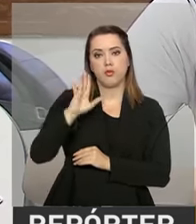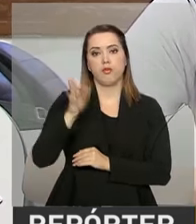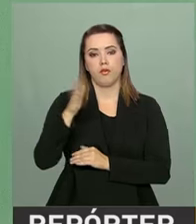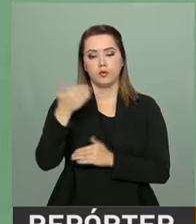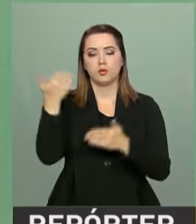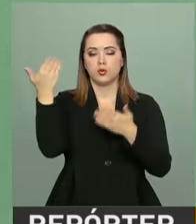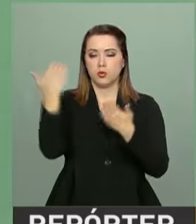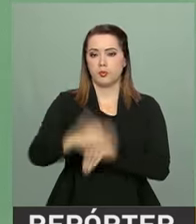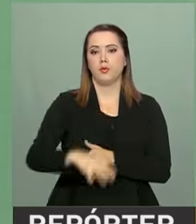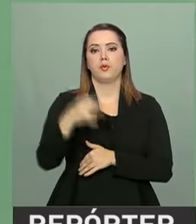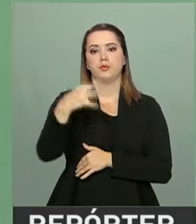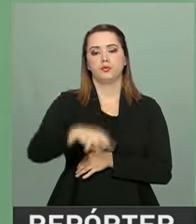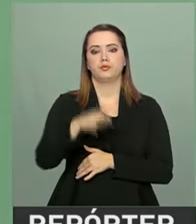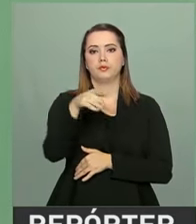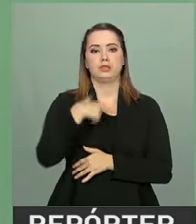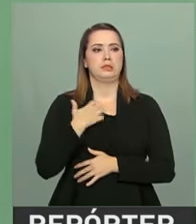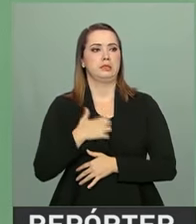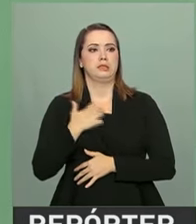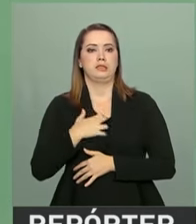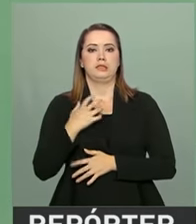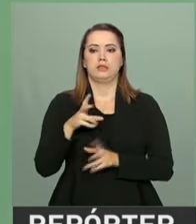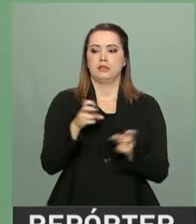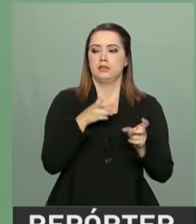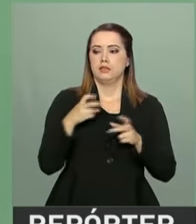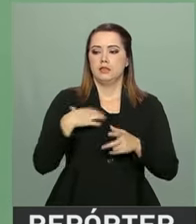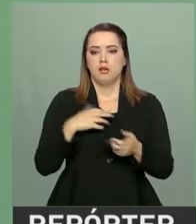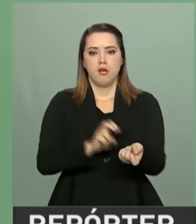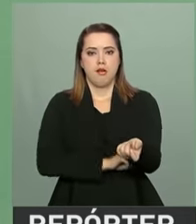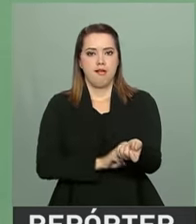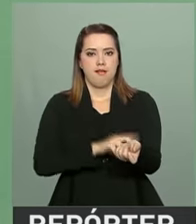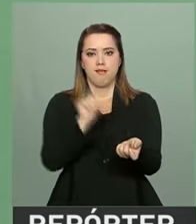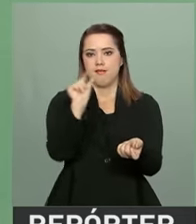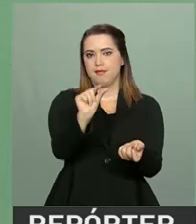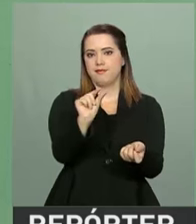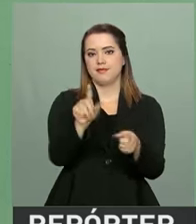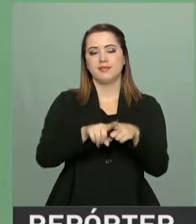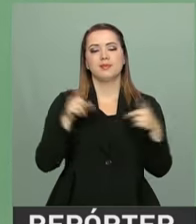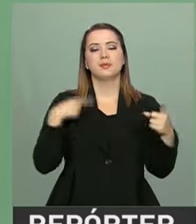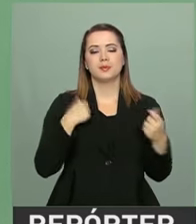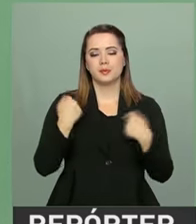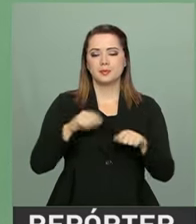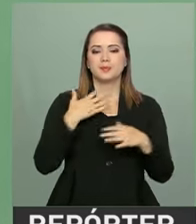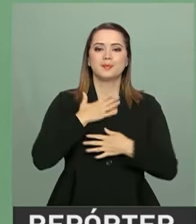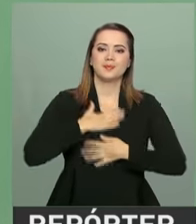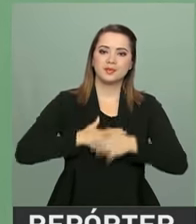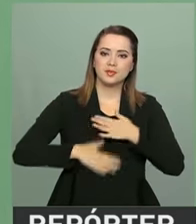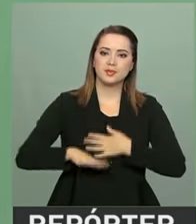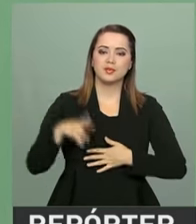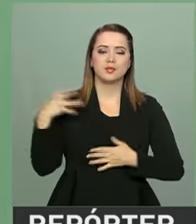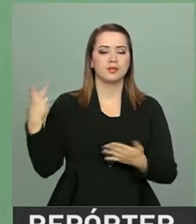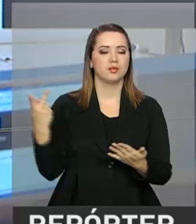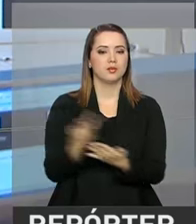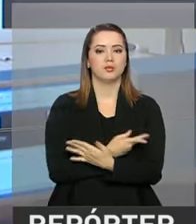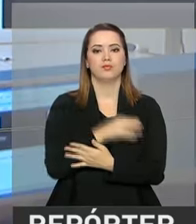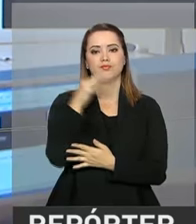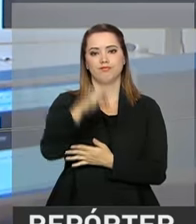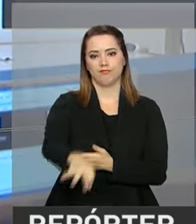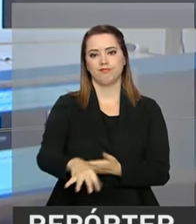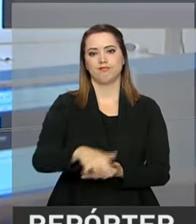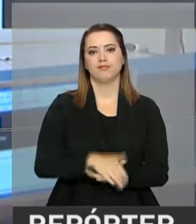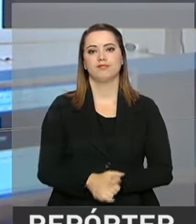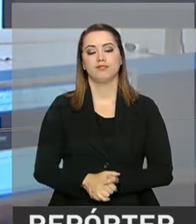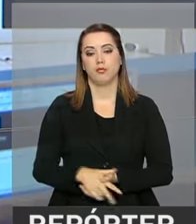ansiosa. Ah, sempre tem aquela expectativa, um pouco de nervoso, mas tem que tá tranquilo para dar tudo certo.